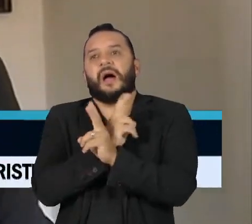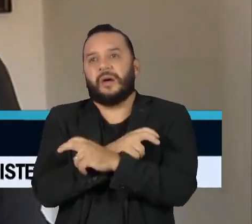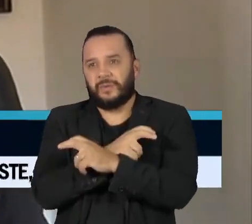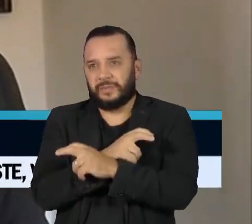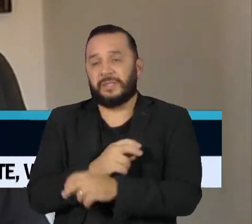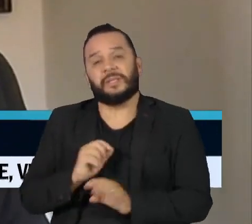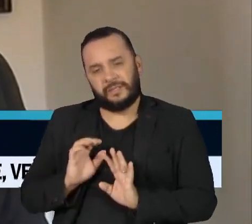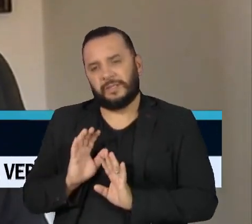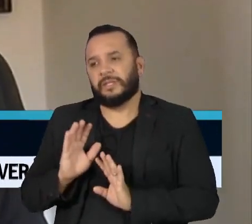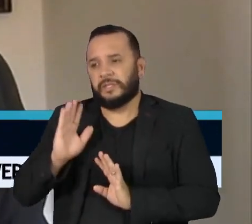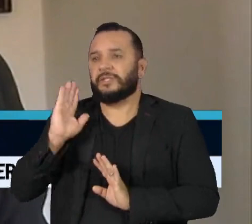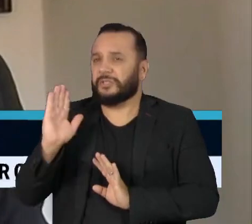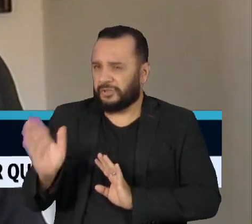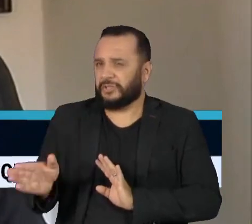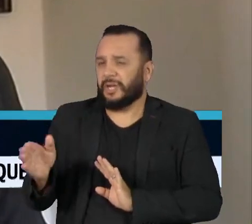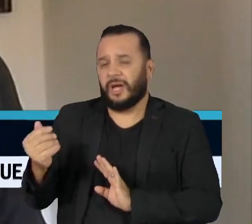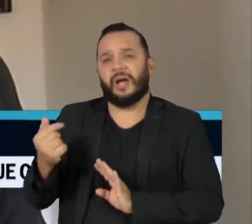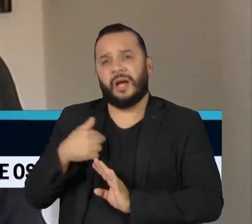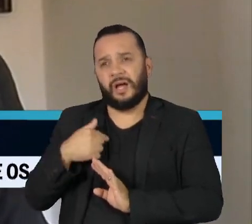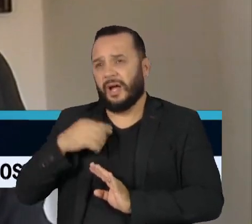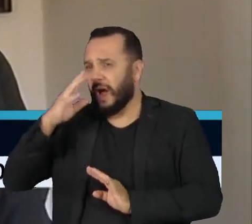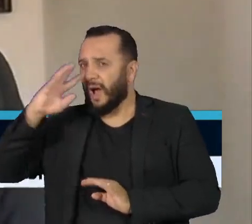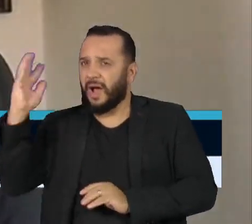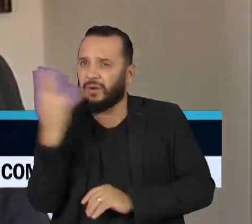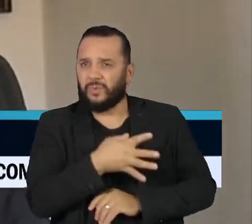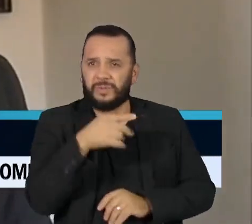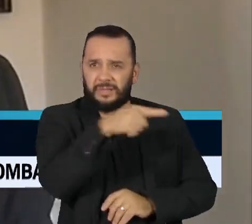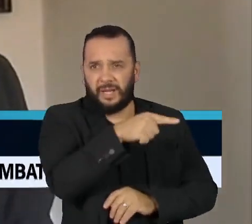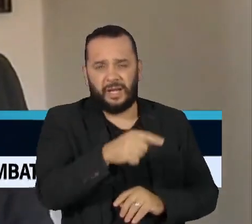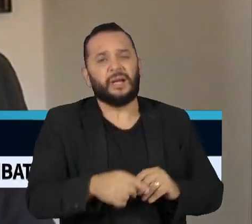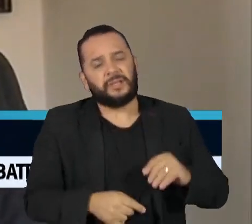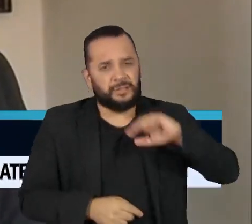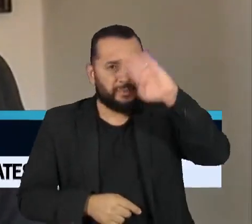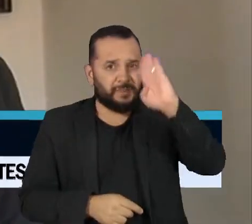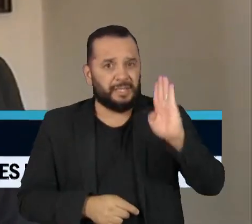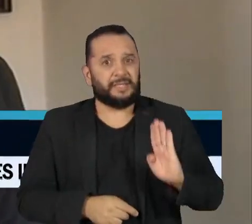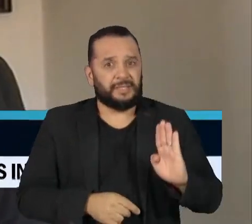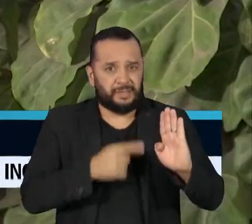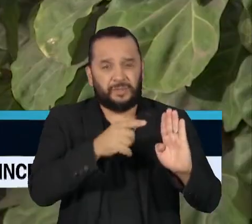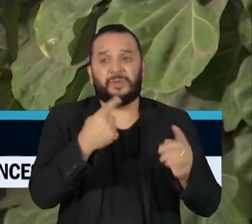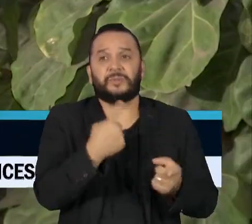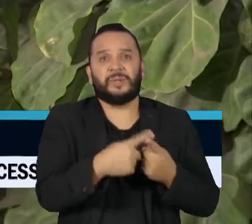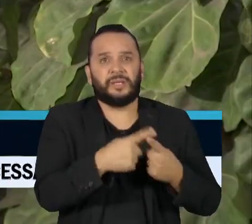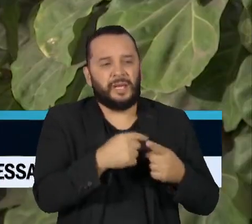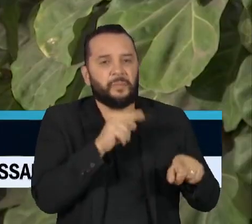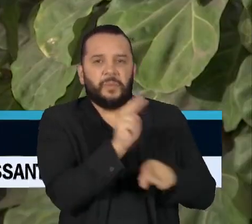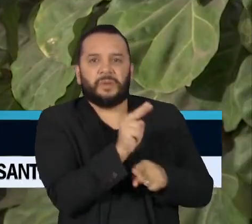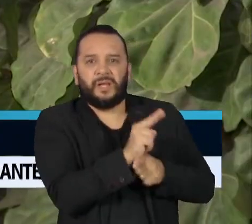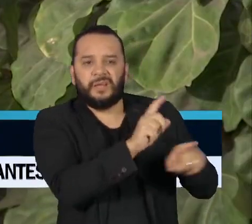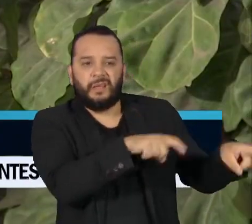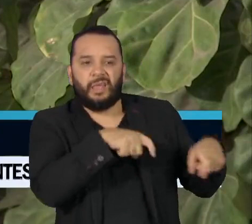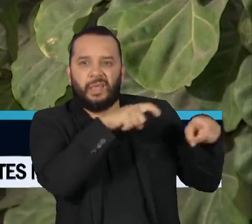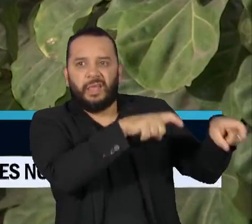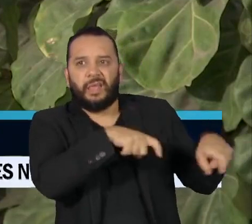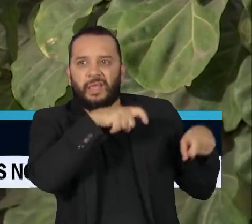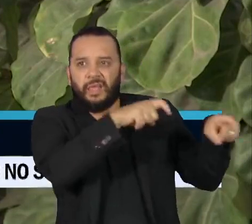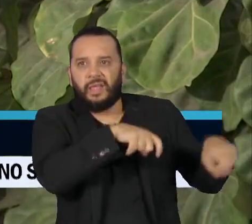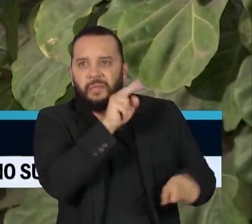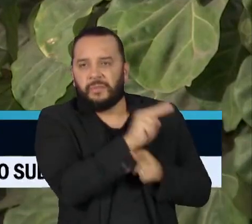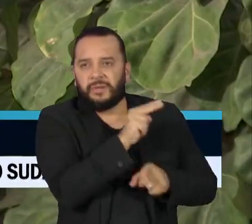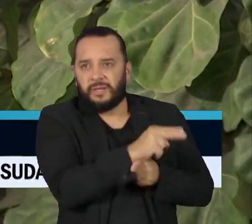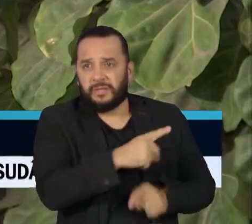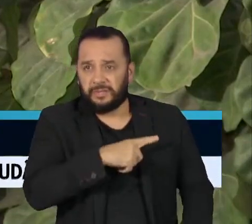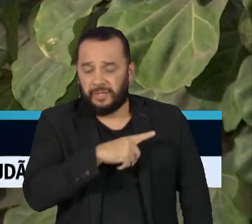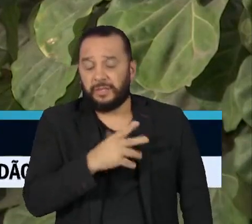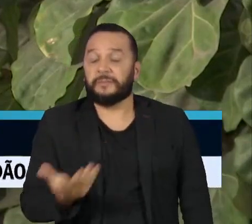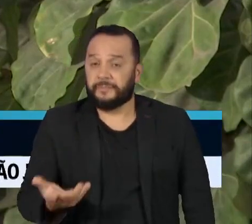protecionismo quanto às suas áreas agrícolas e agropecuárias. O acordo com a União Europeia